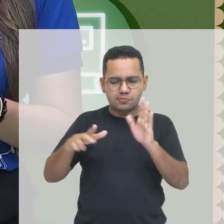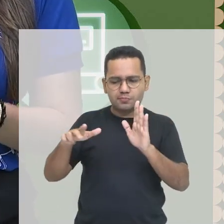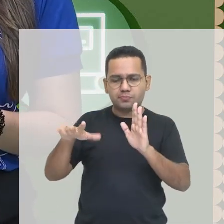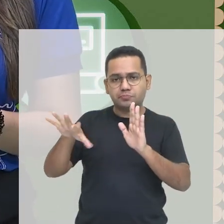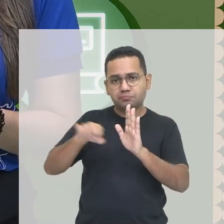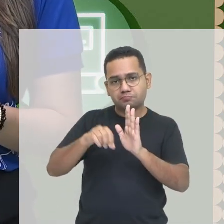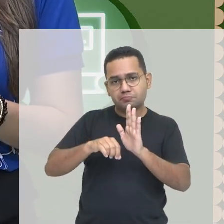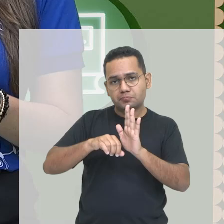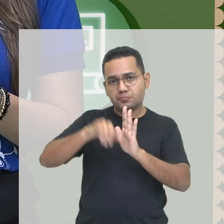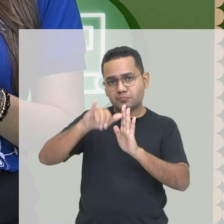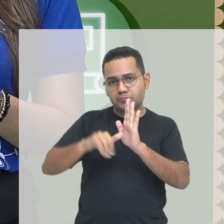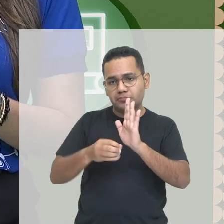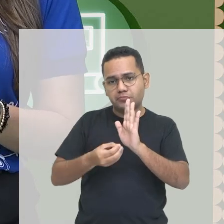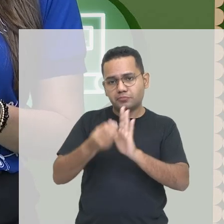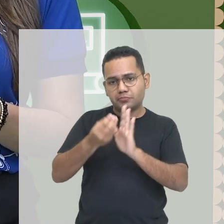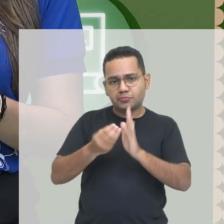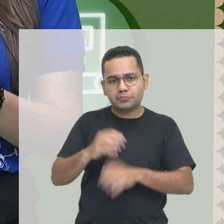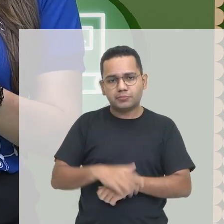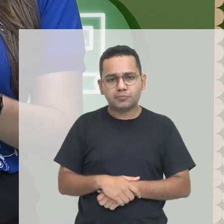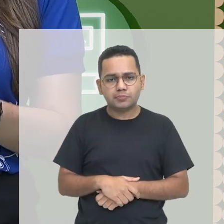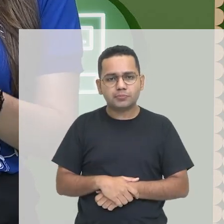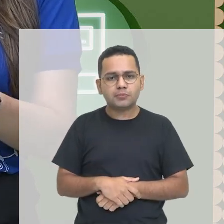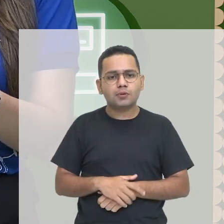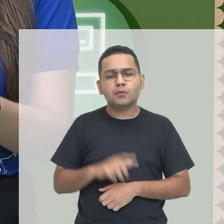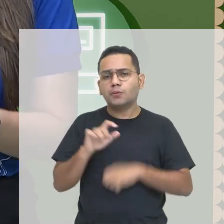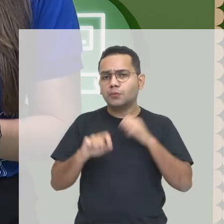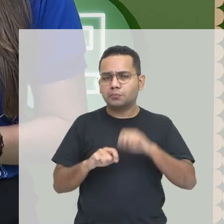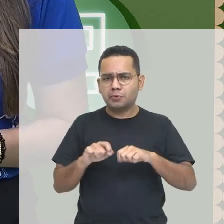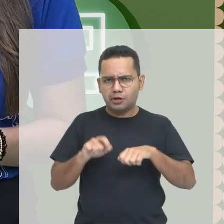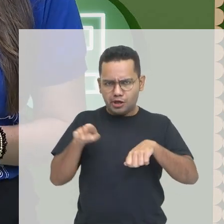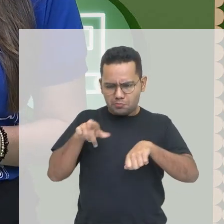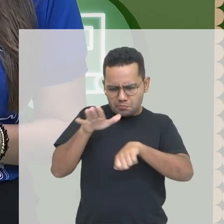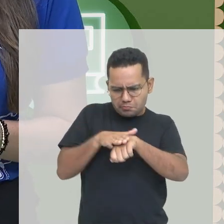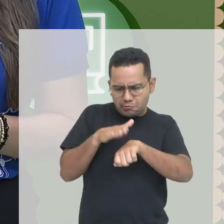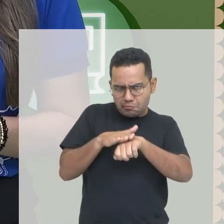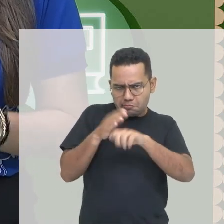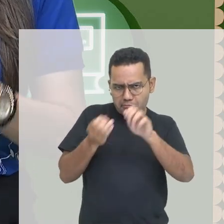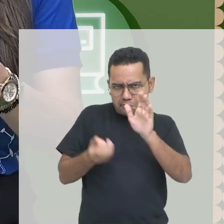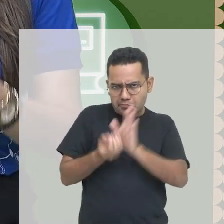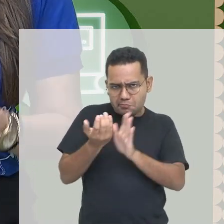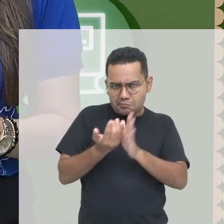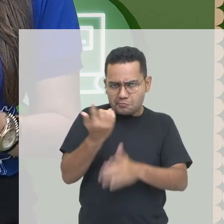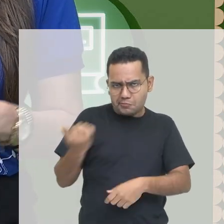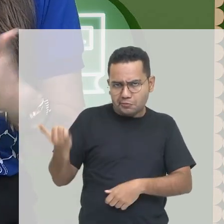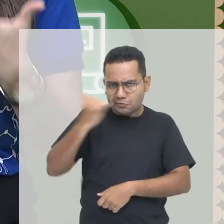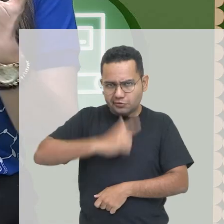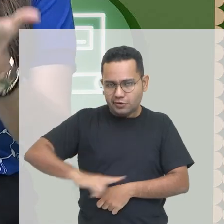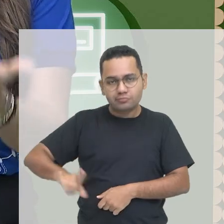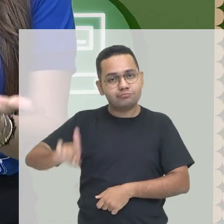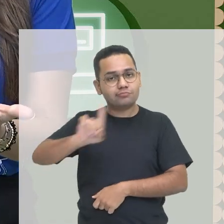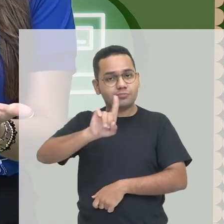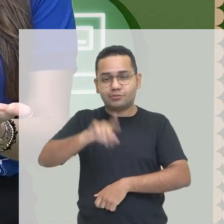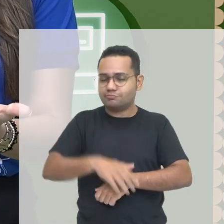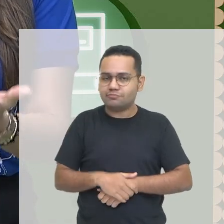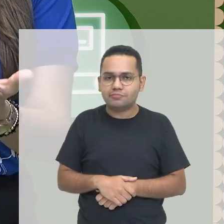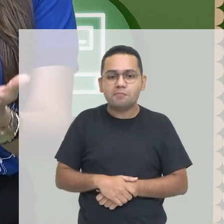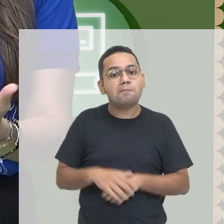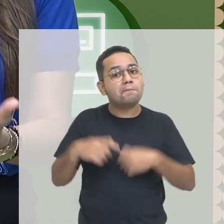não possuem a capacidade de produzir o seu próprio alimento. Eles precisam